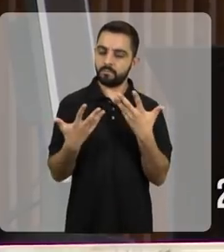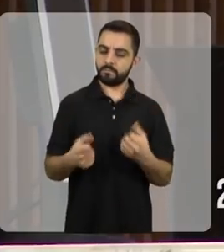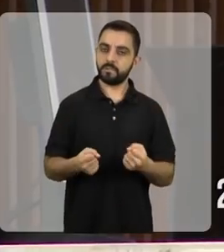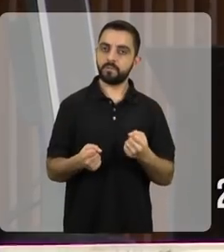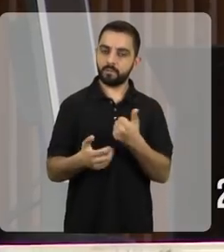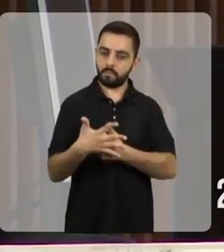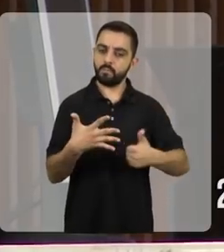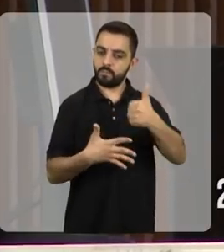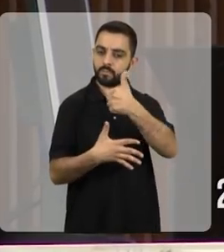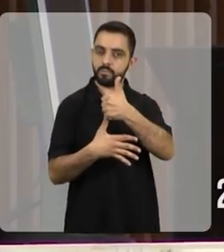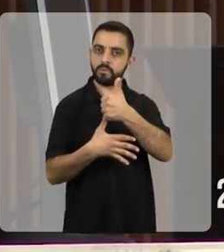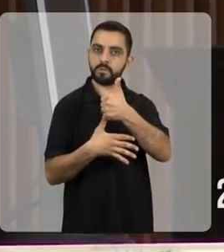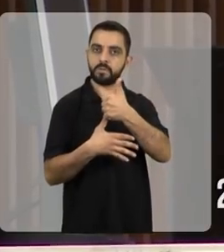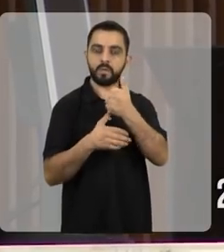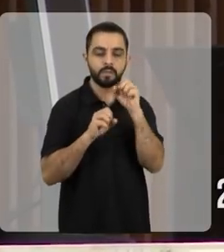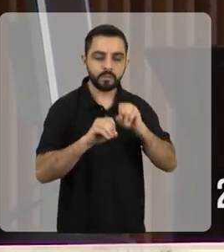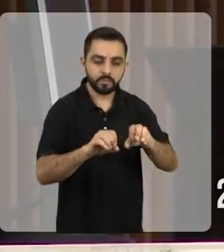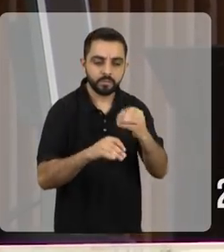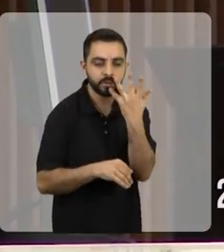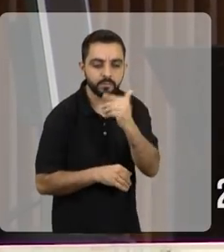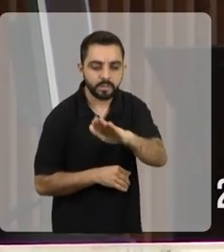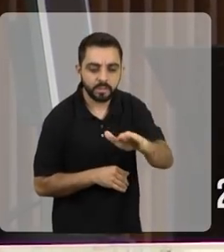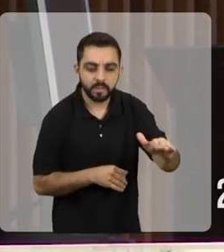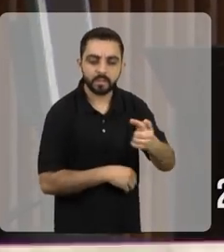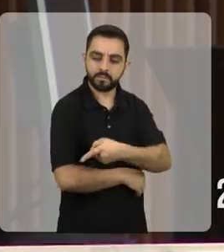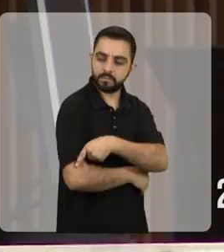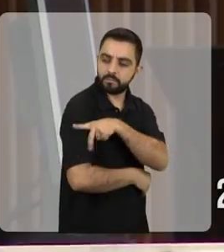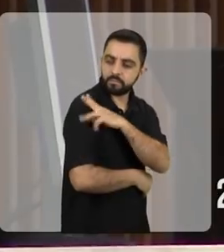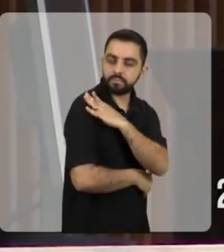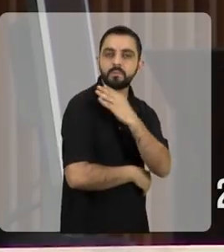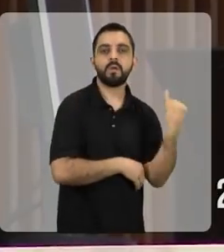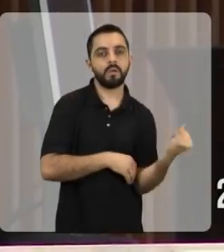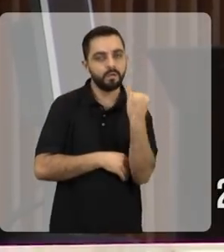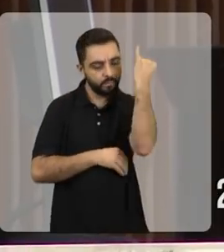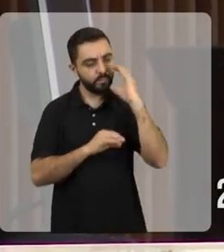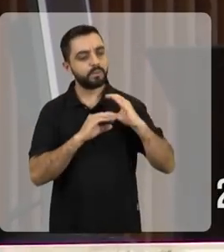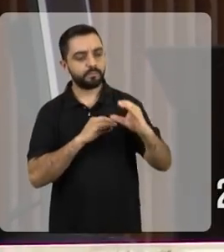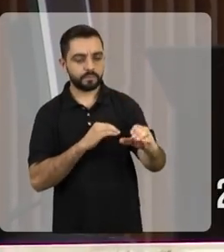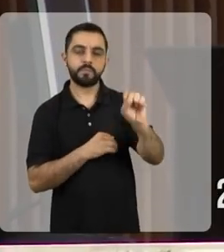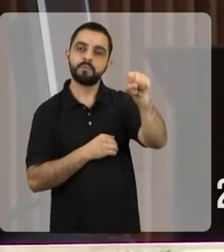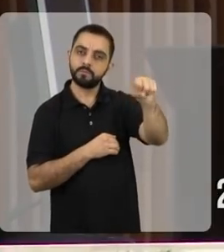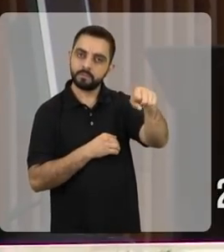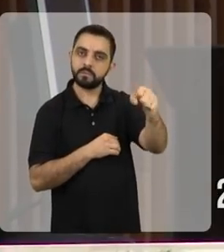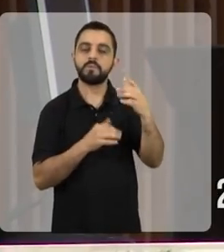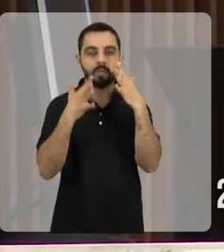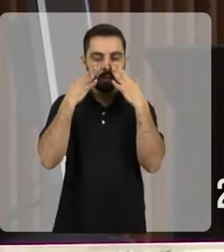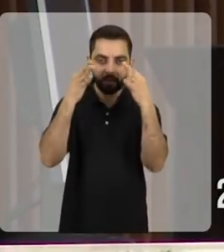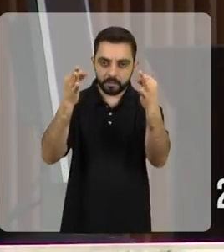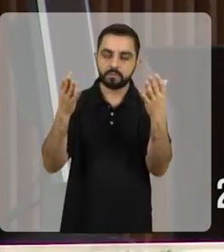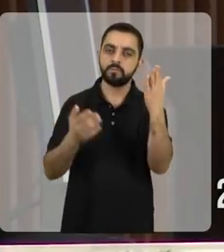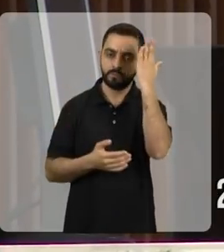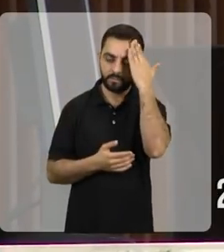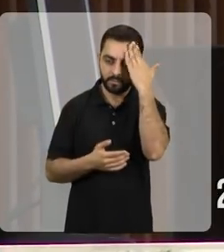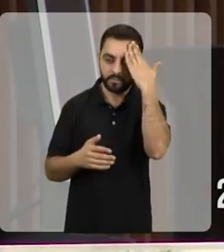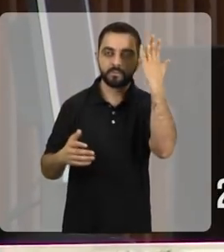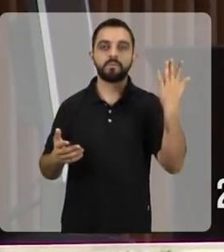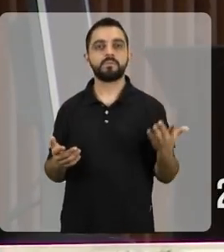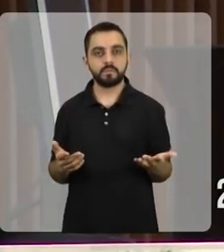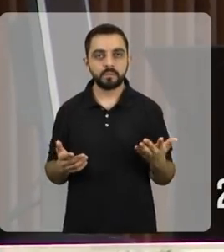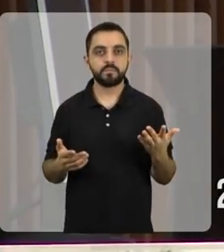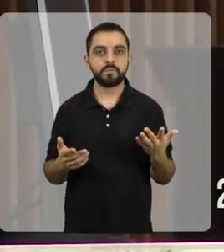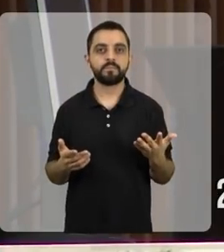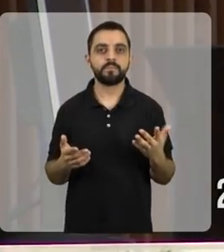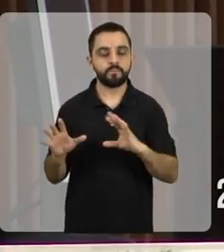prioridade absoluta à educação infantil e educação básica devem ter basta ter olhos estamos numa realidade enfim que